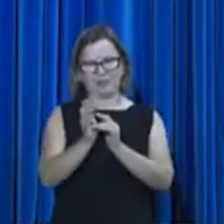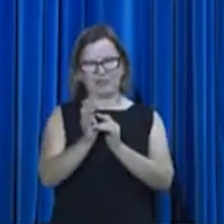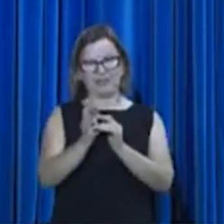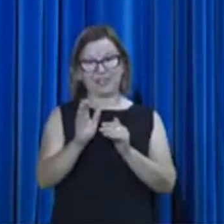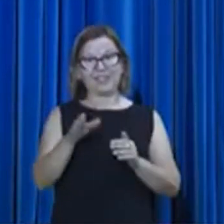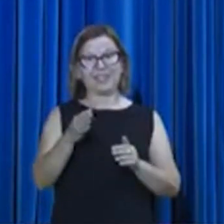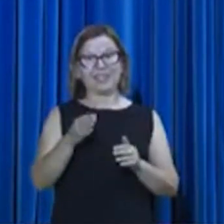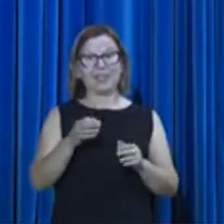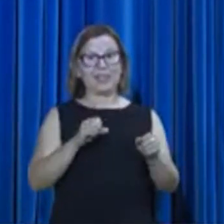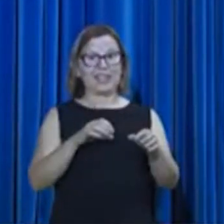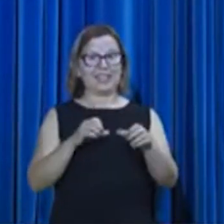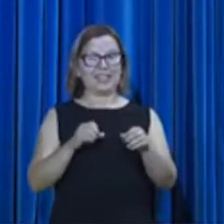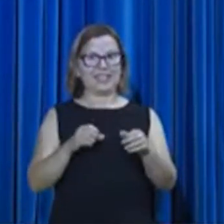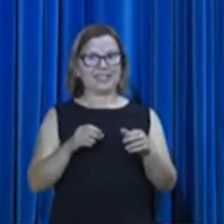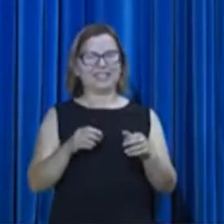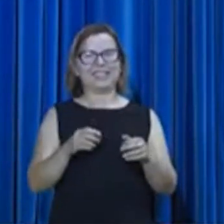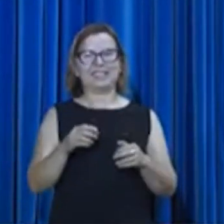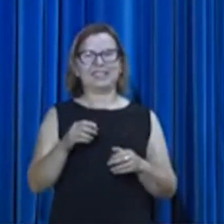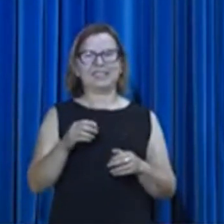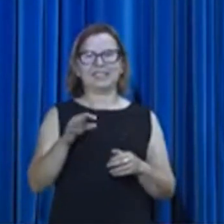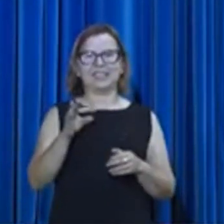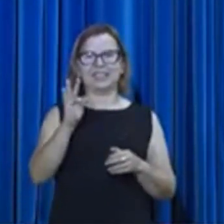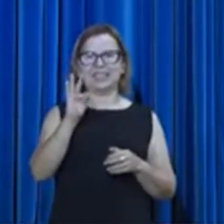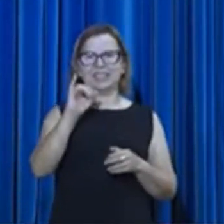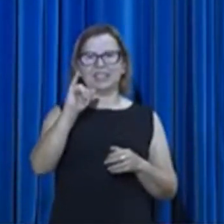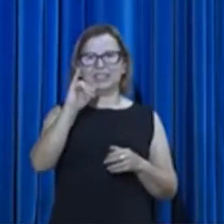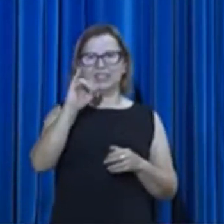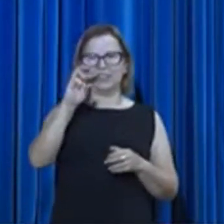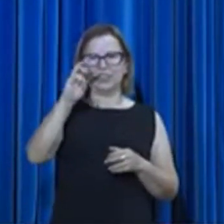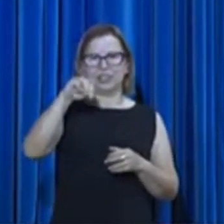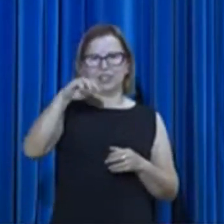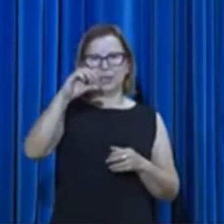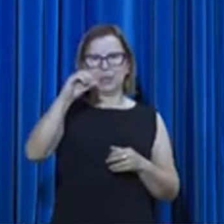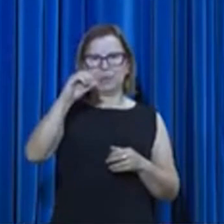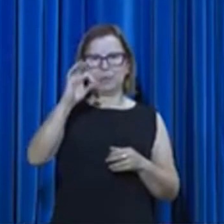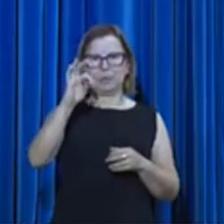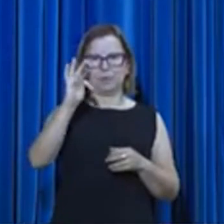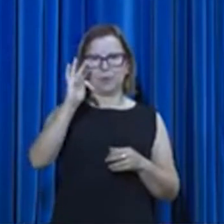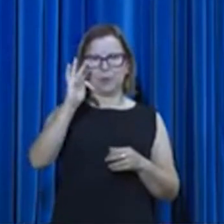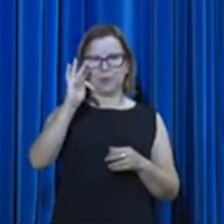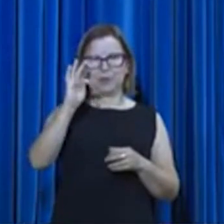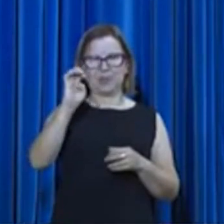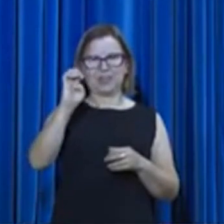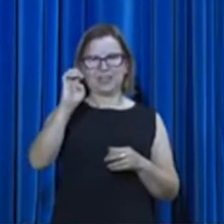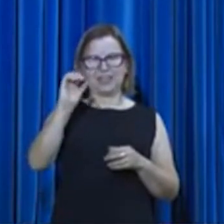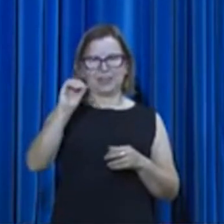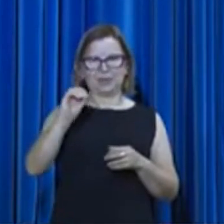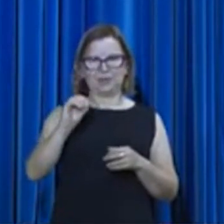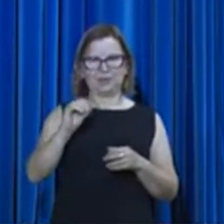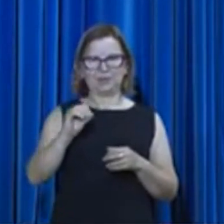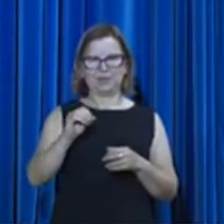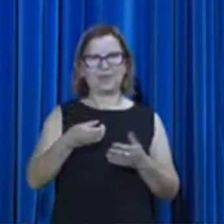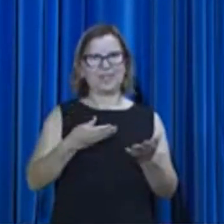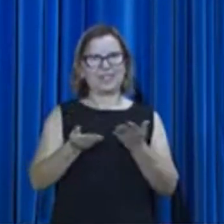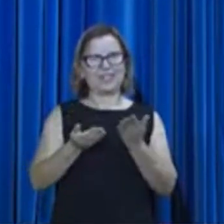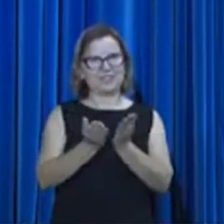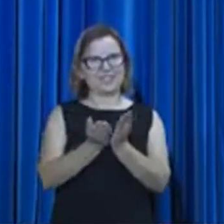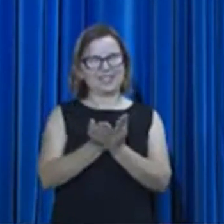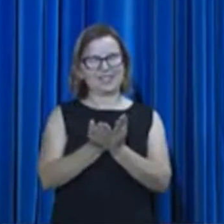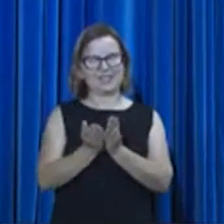foi seu discípulo, sobre o serviço cristão nos seguintes termos. Vamos ver 2 Timóteo